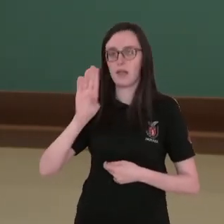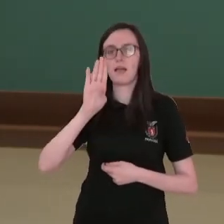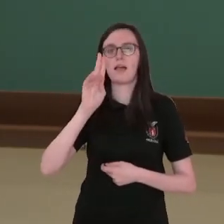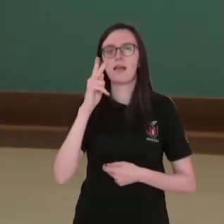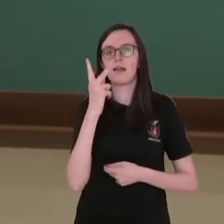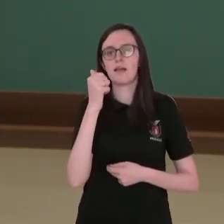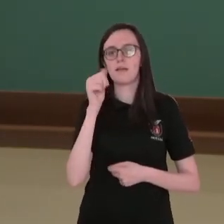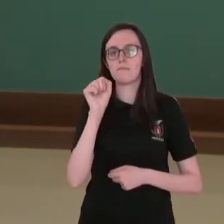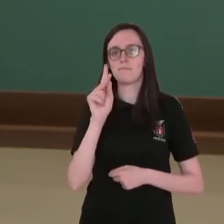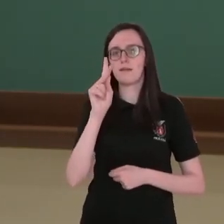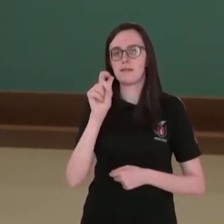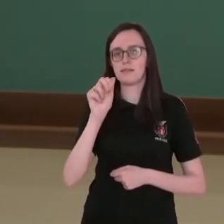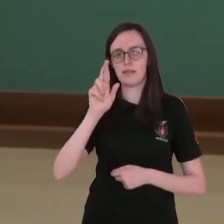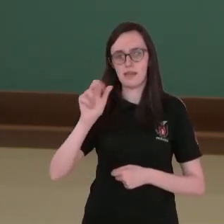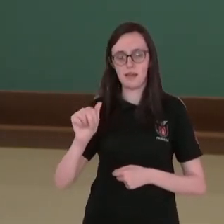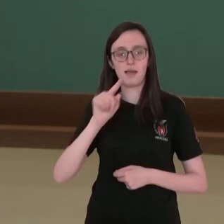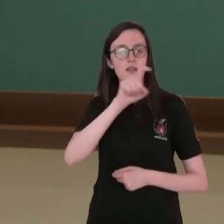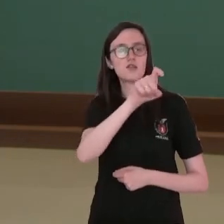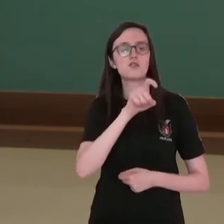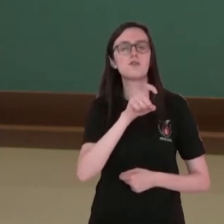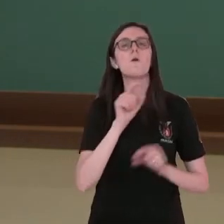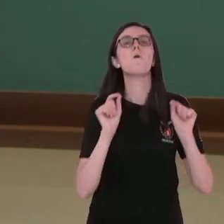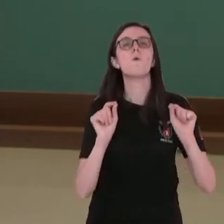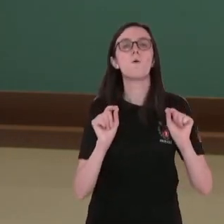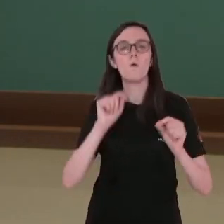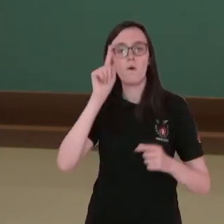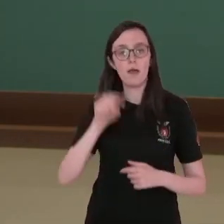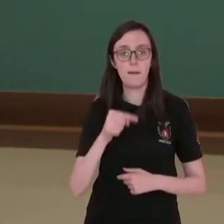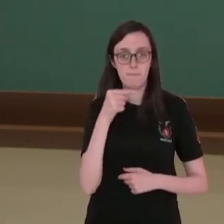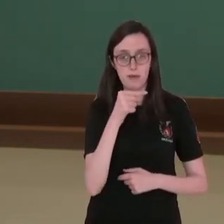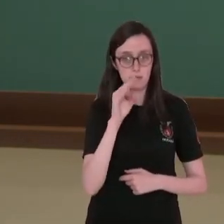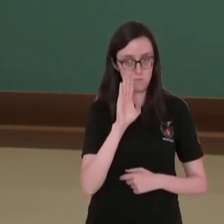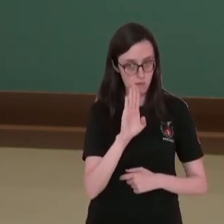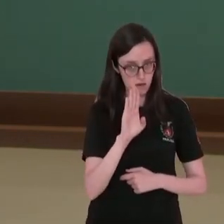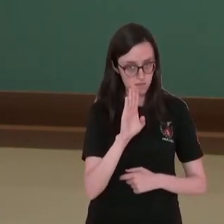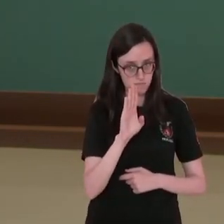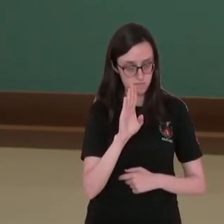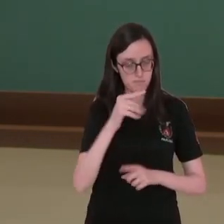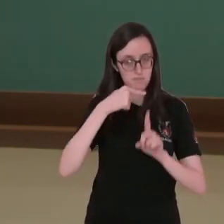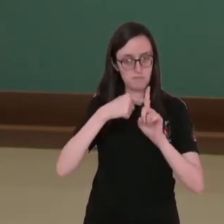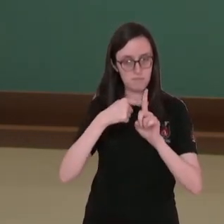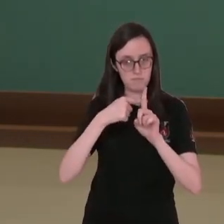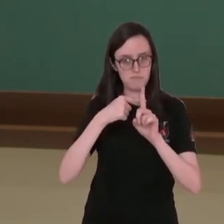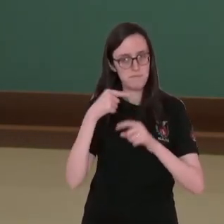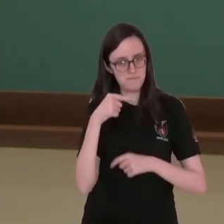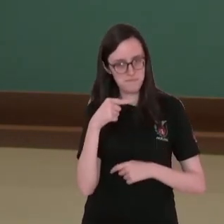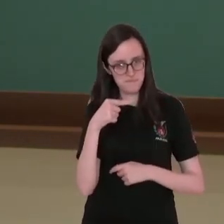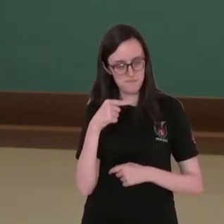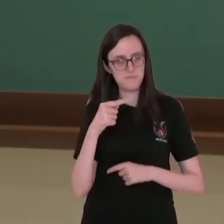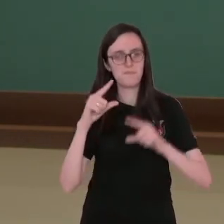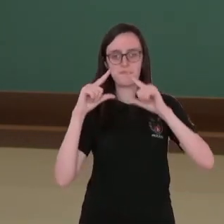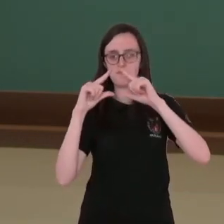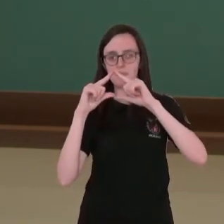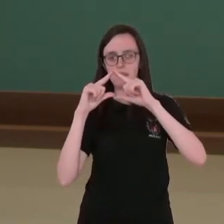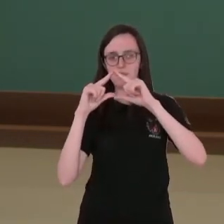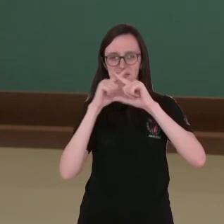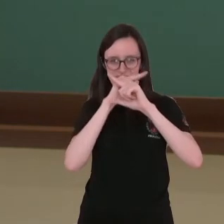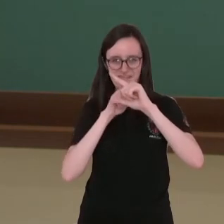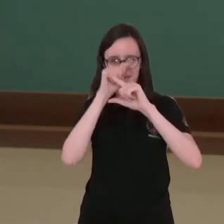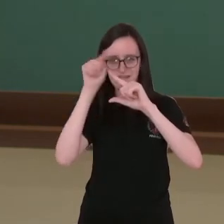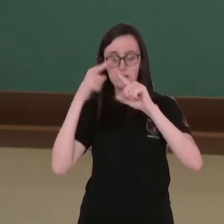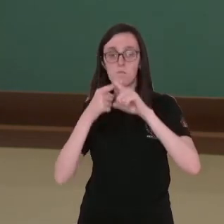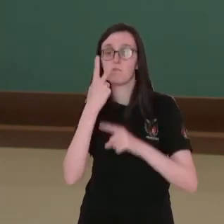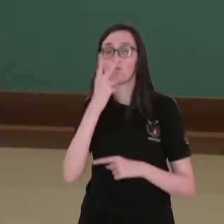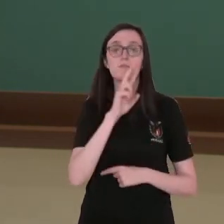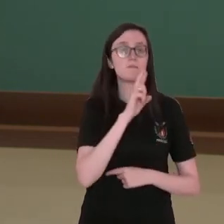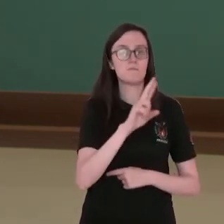Bhaskara, aonde eu tenho x igual menos b mais ou menos delta, Porque eu tenho duas